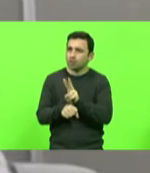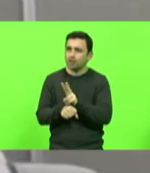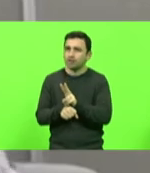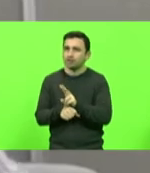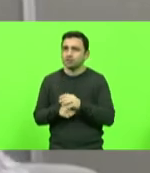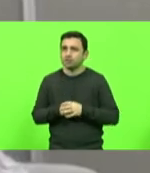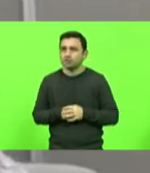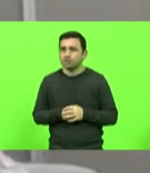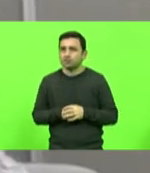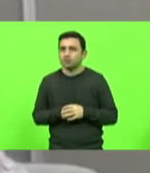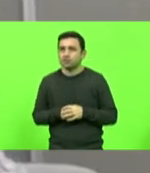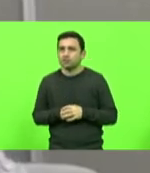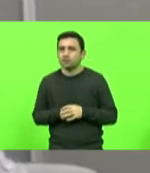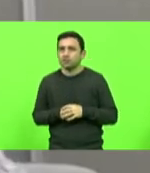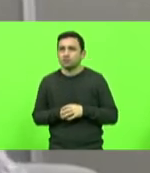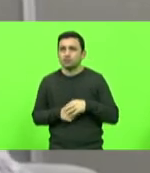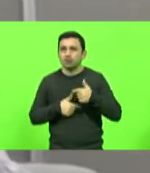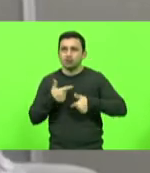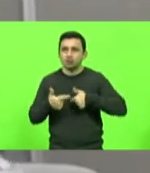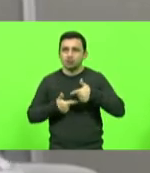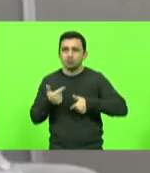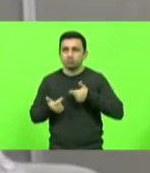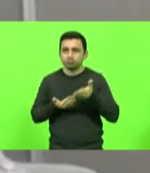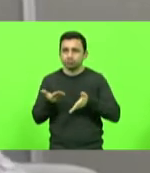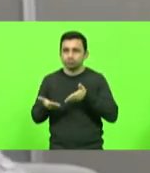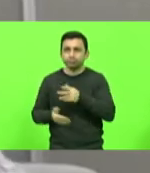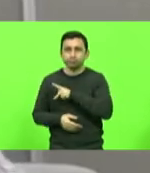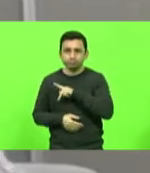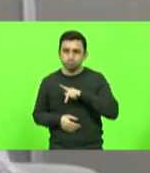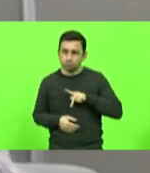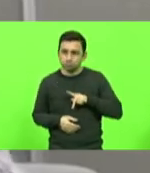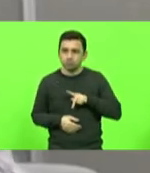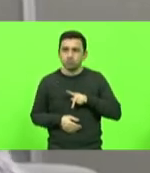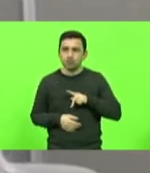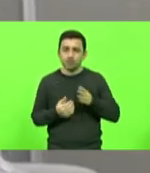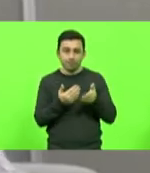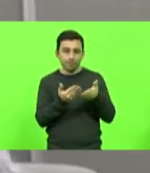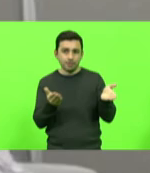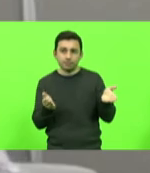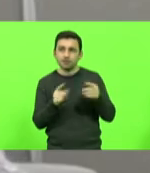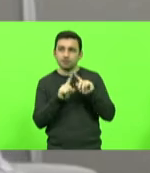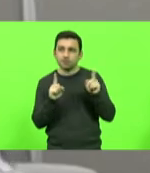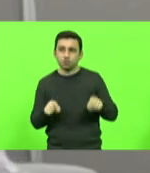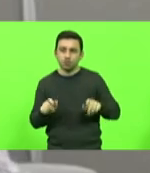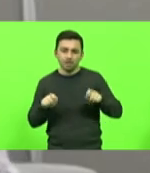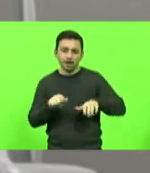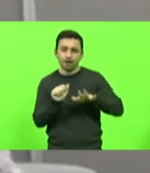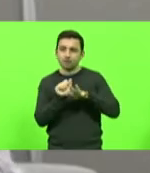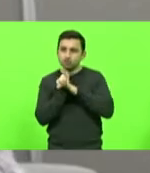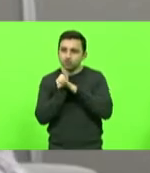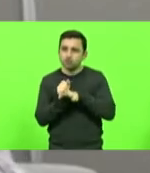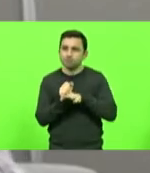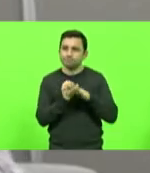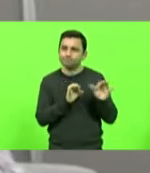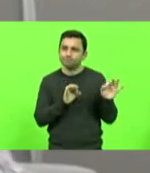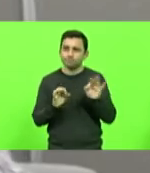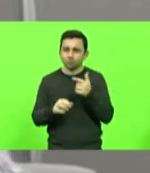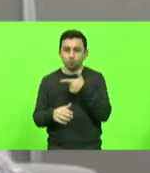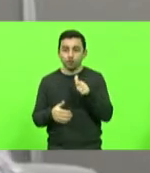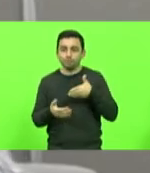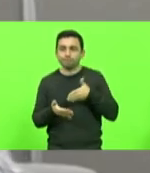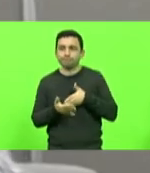pelo que o serviço seja prestado de forma pública por servidores que tenham, então, garantias de estabilidade, que não sofram